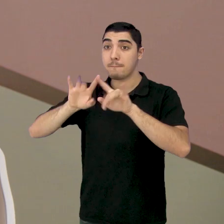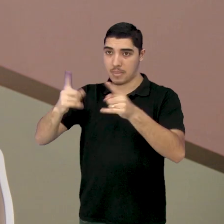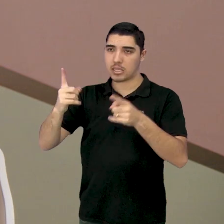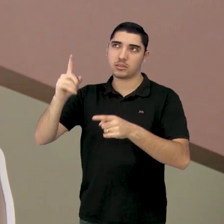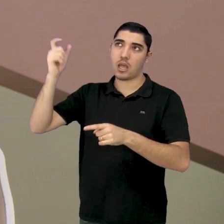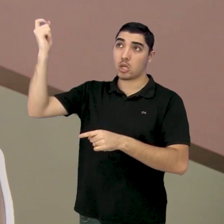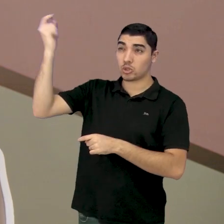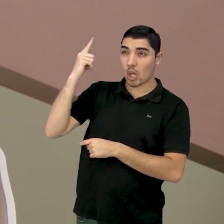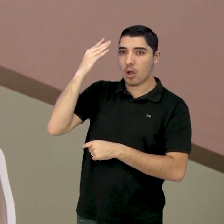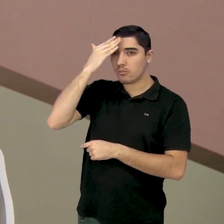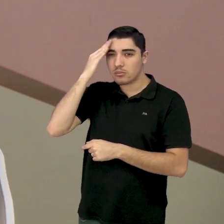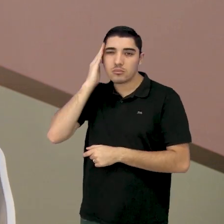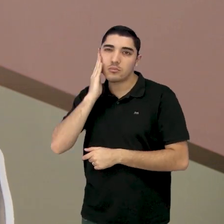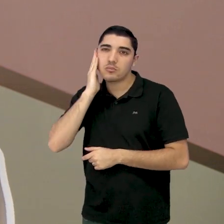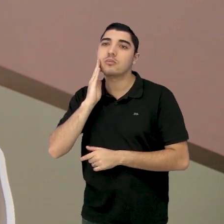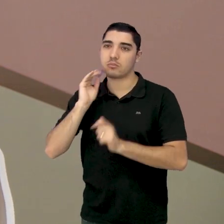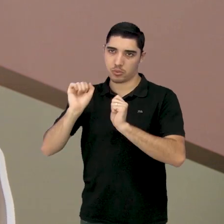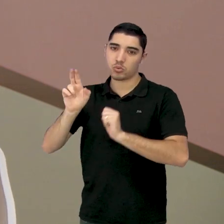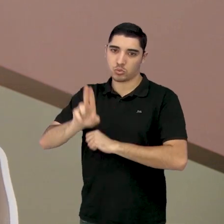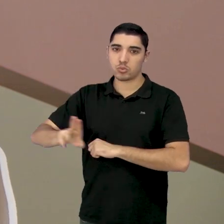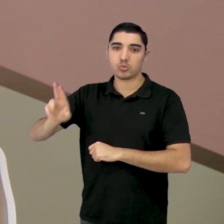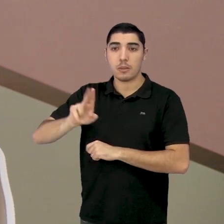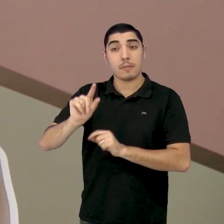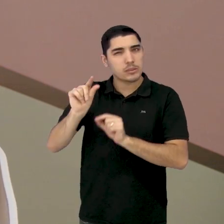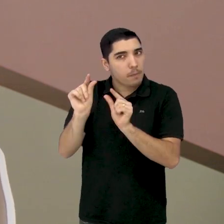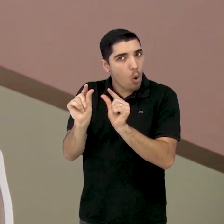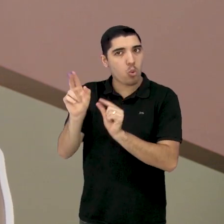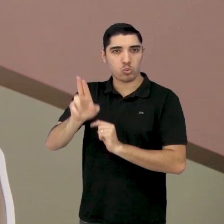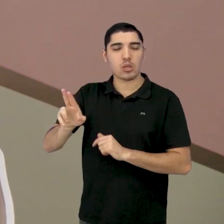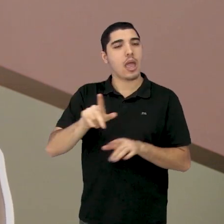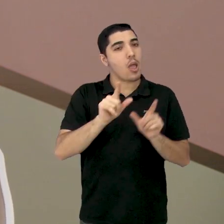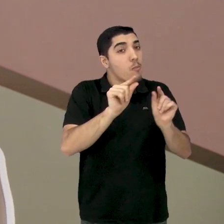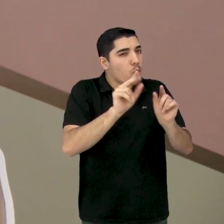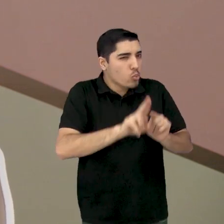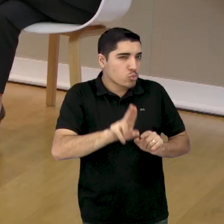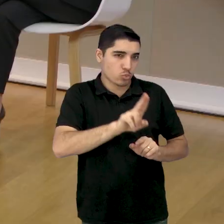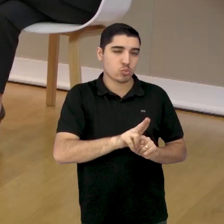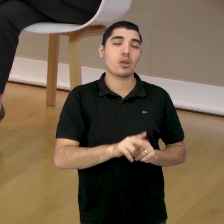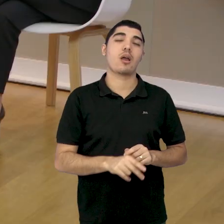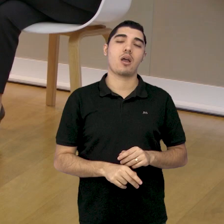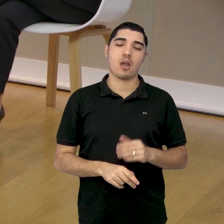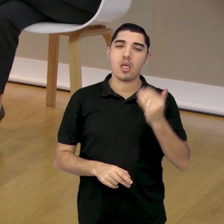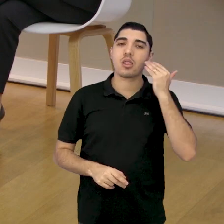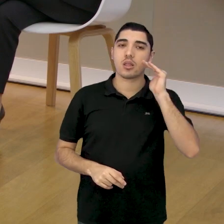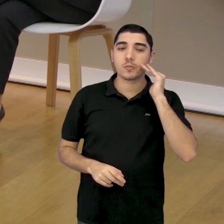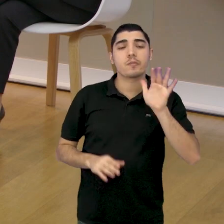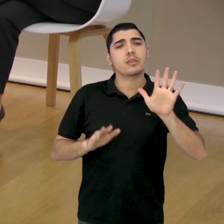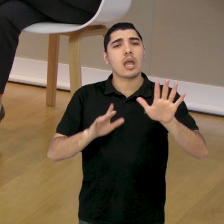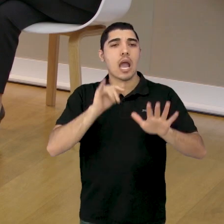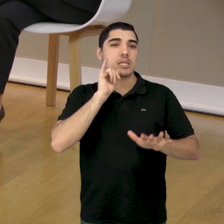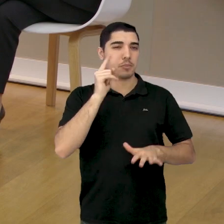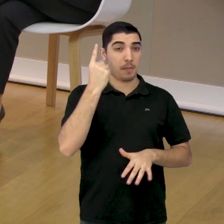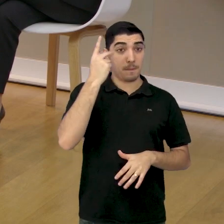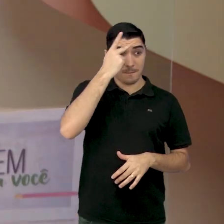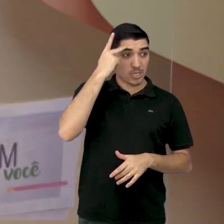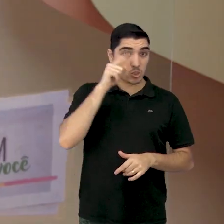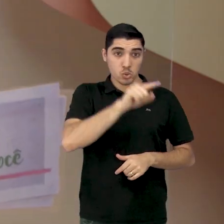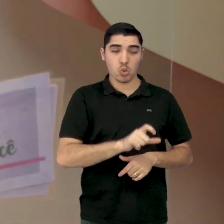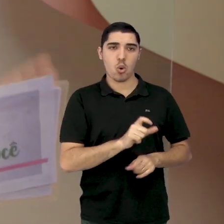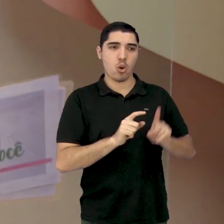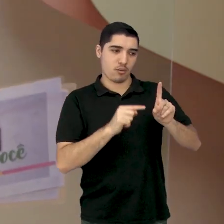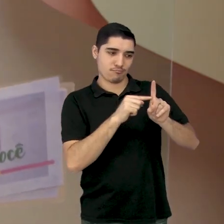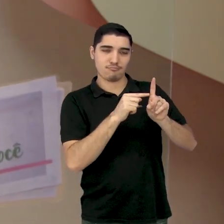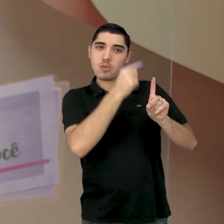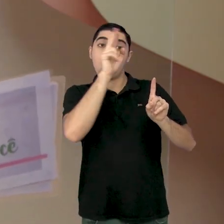protetor solar pode usar sim, só e não também ficar leve, esfregando. isso, imaginei. Bem levezinho, exato. Movimentos mais leves. E depois da primeira aplicação, uma pessoa que